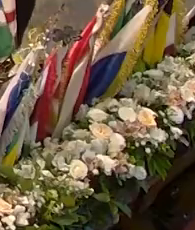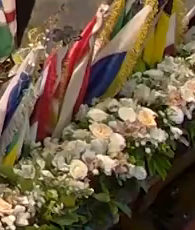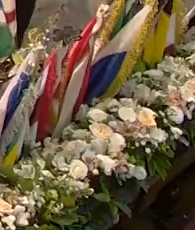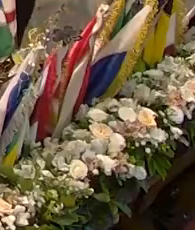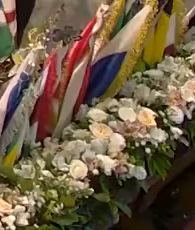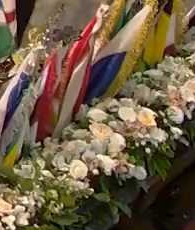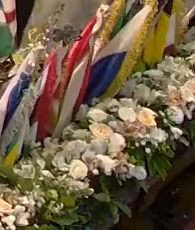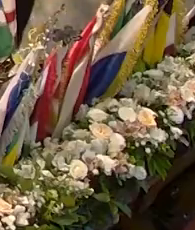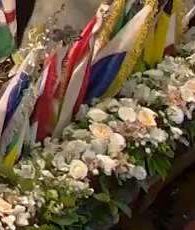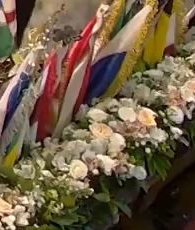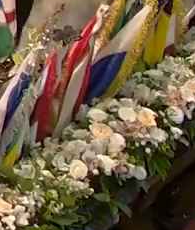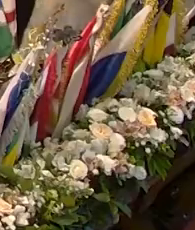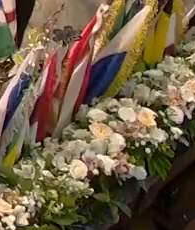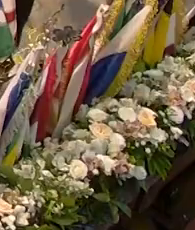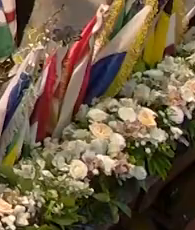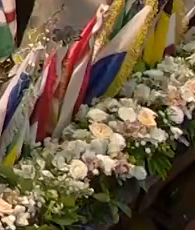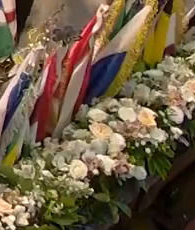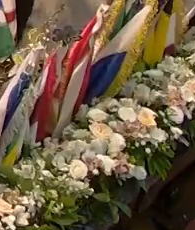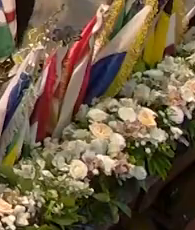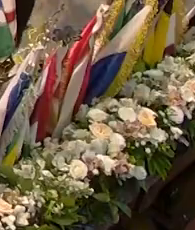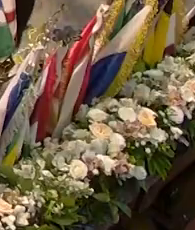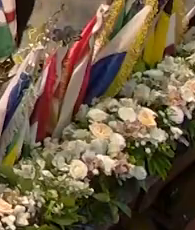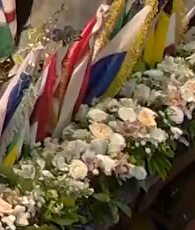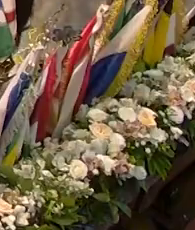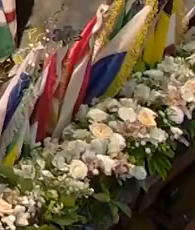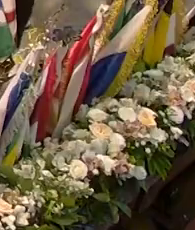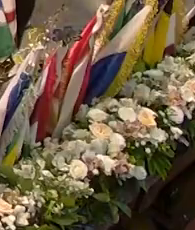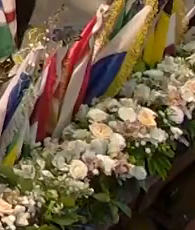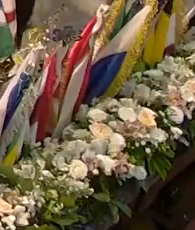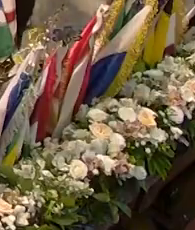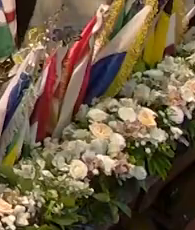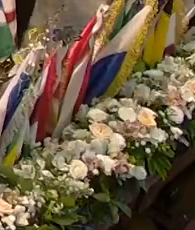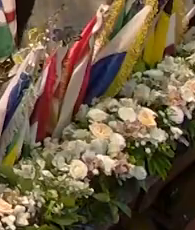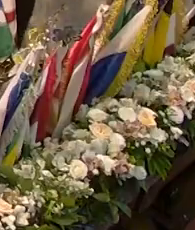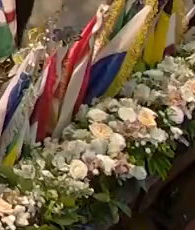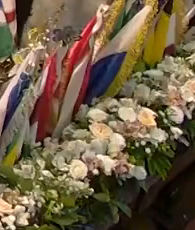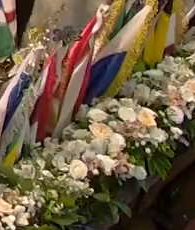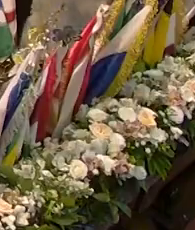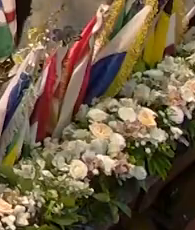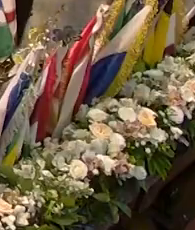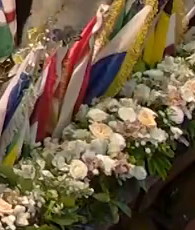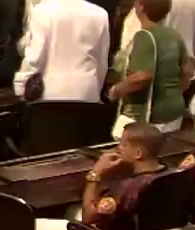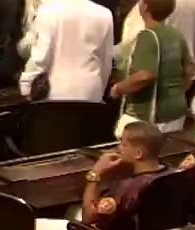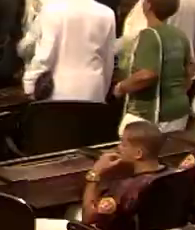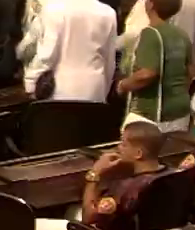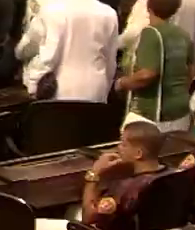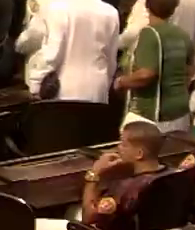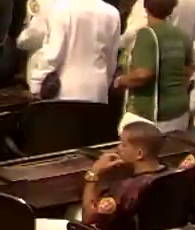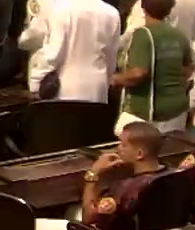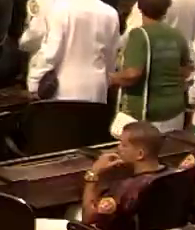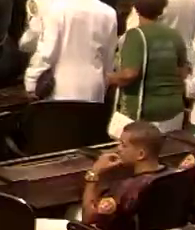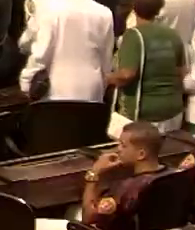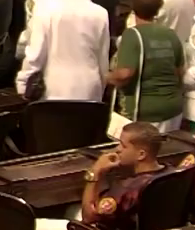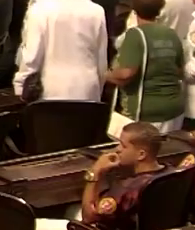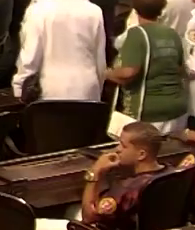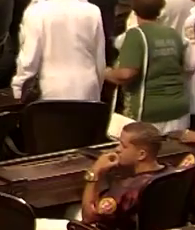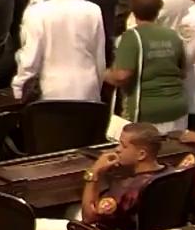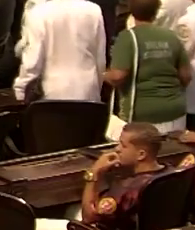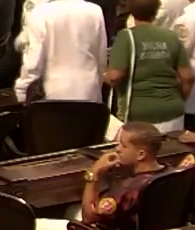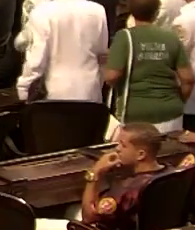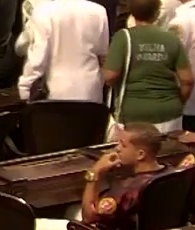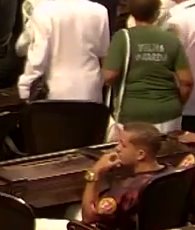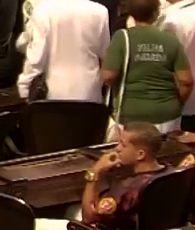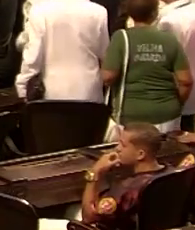feitiço guardiã, a menos do saber de Xirandã. Eu manjo a sereia, mas de todos os olhos, quem inveja